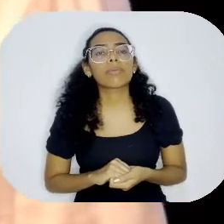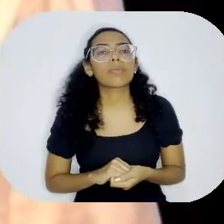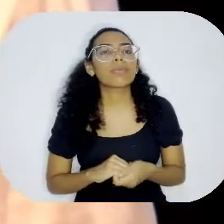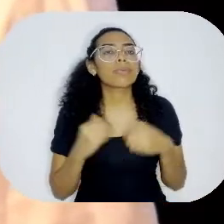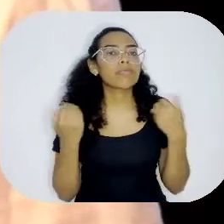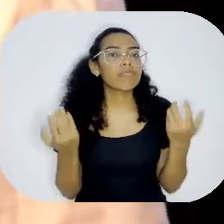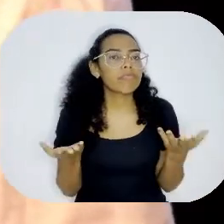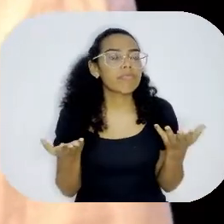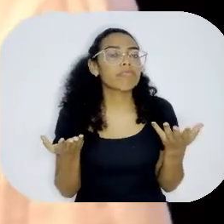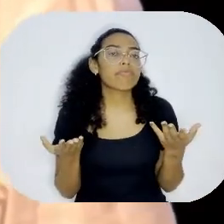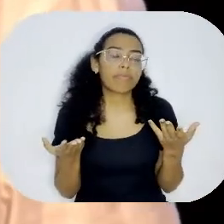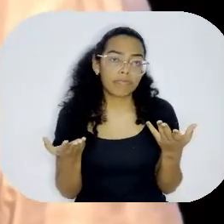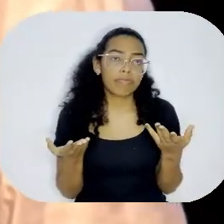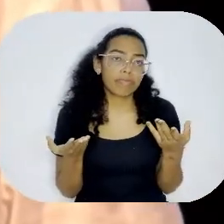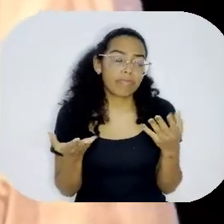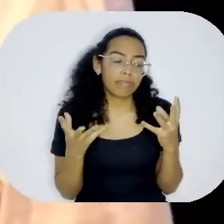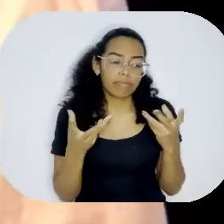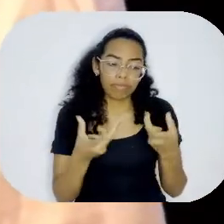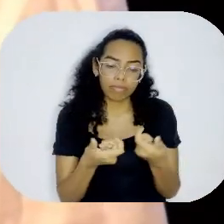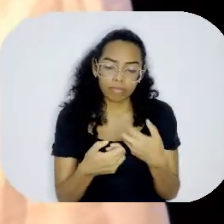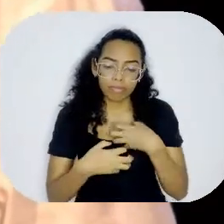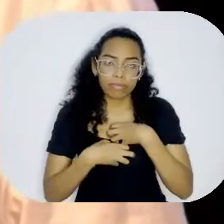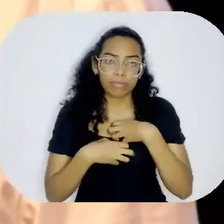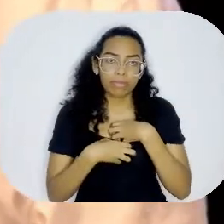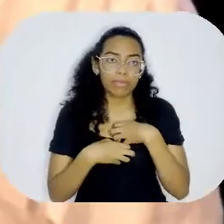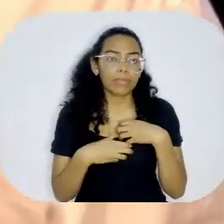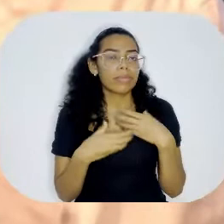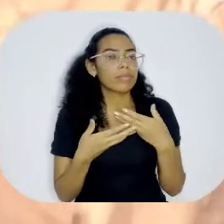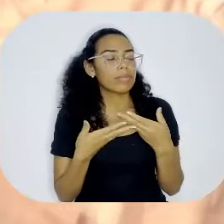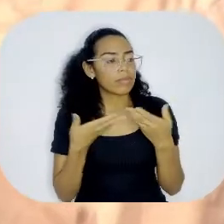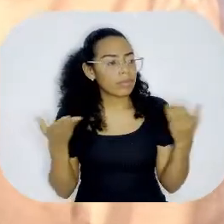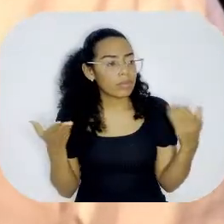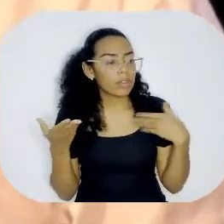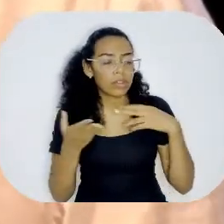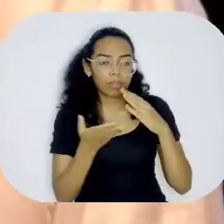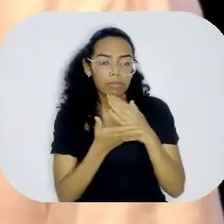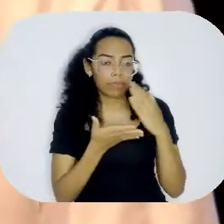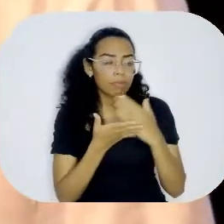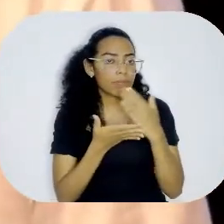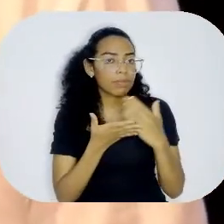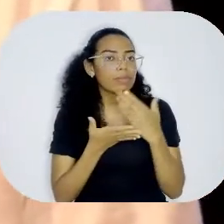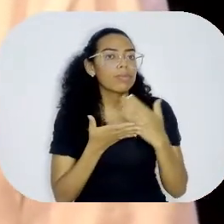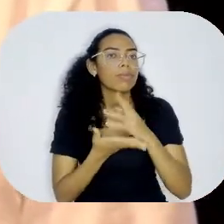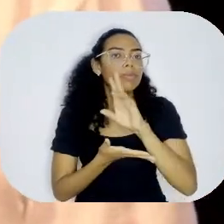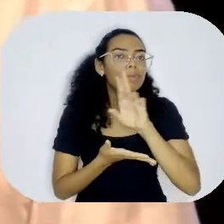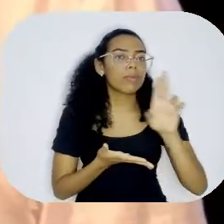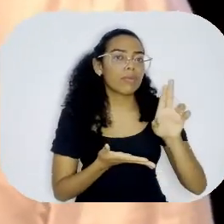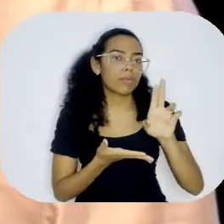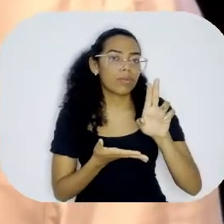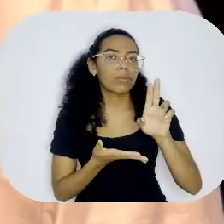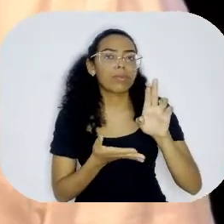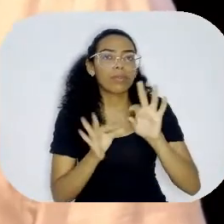também um poema. Maravilhoso, sensível, me presenteou recentemente com um livro magnífico. Não sei se ele ainda tem um